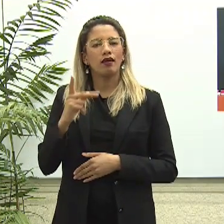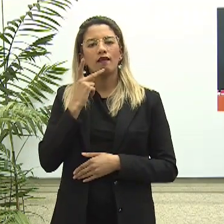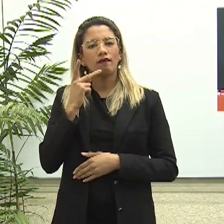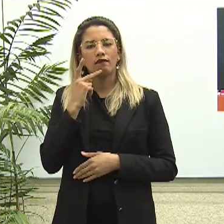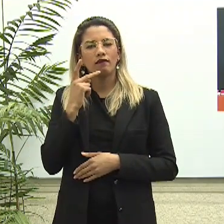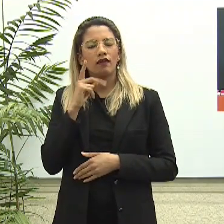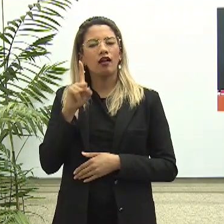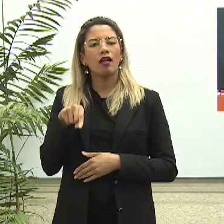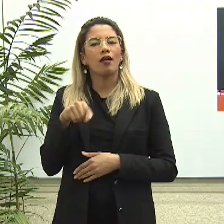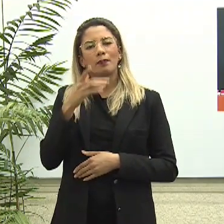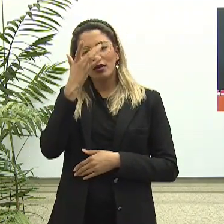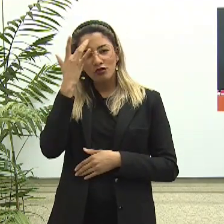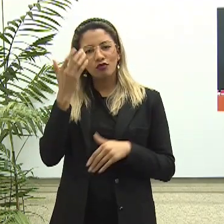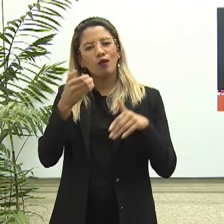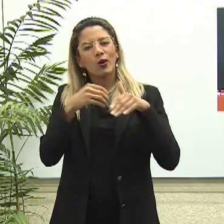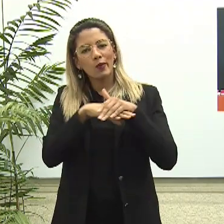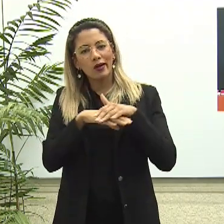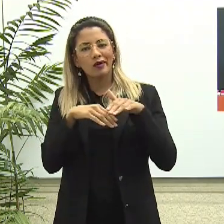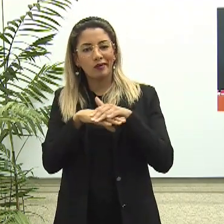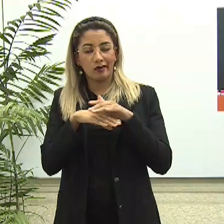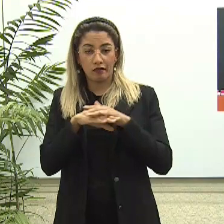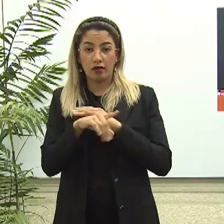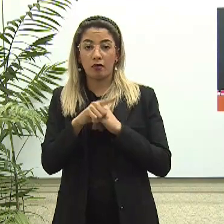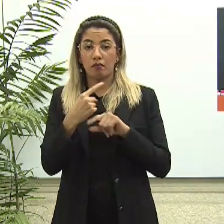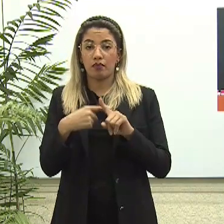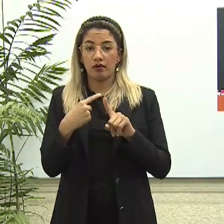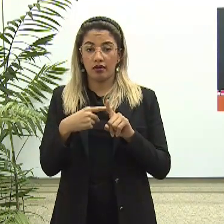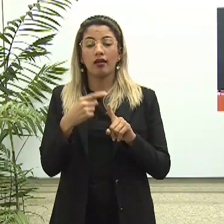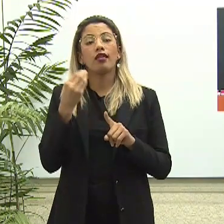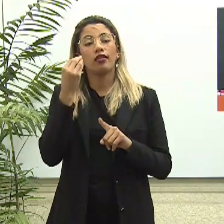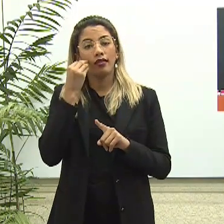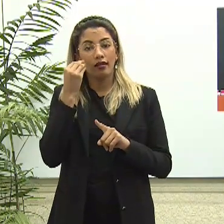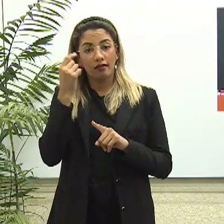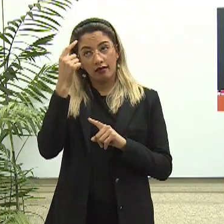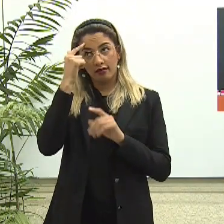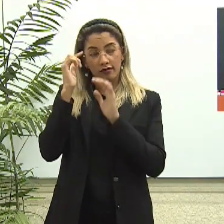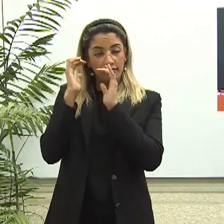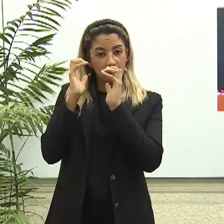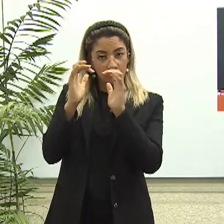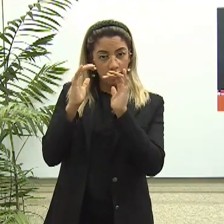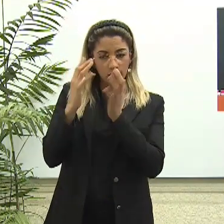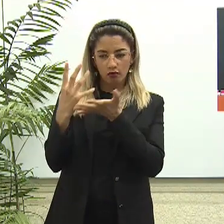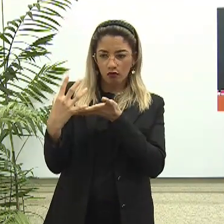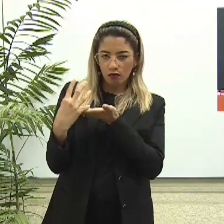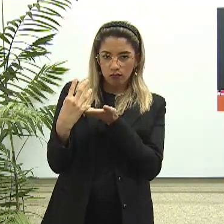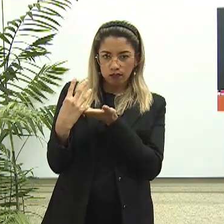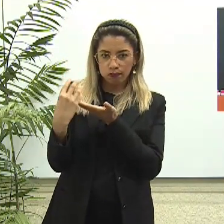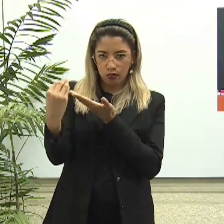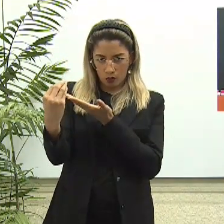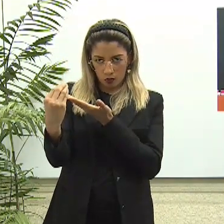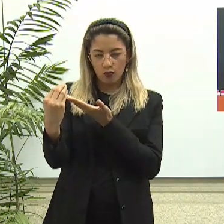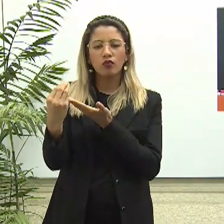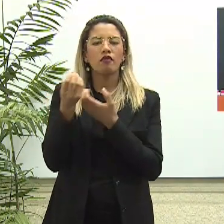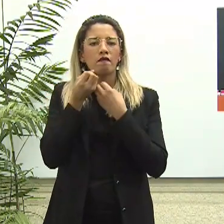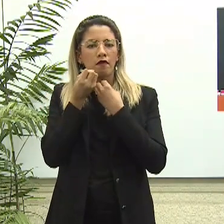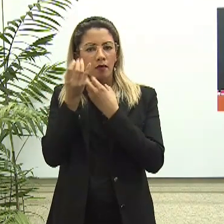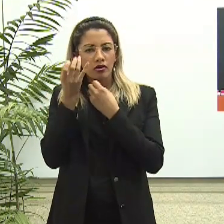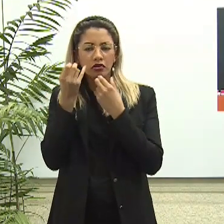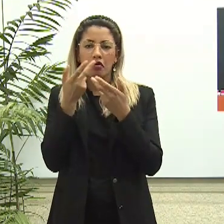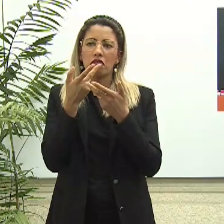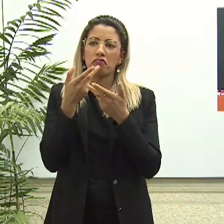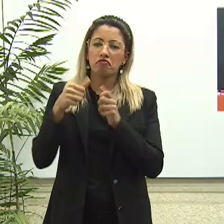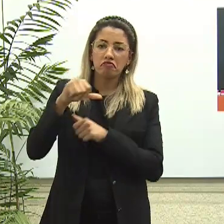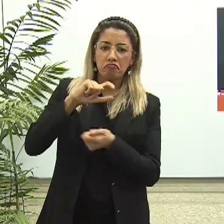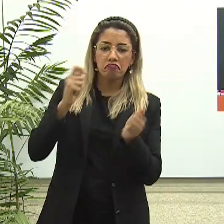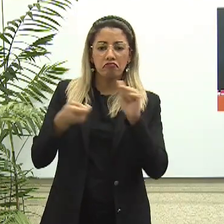ia que tenta reproduzir o cérebro transformando informações em coisas simples